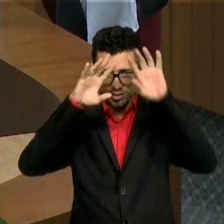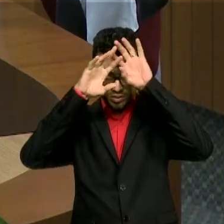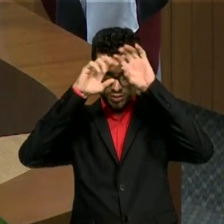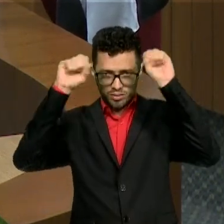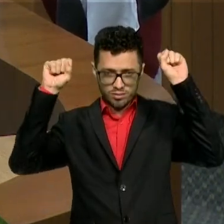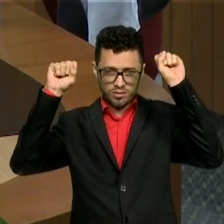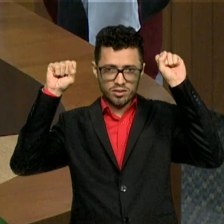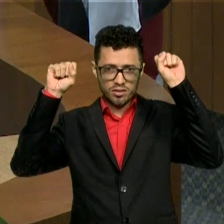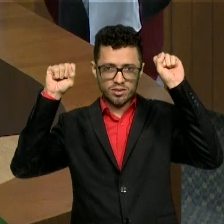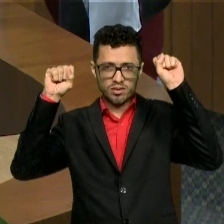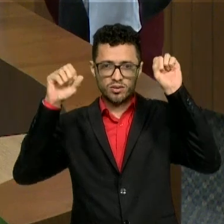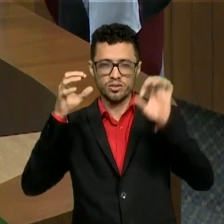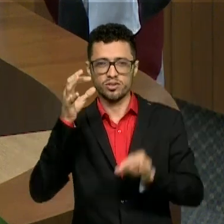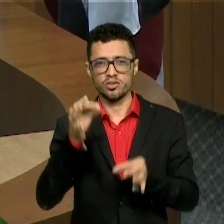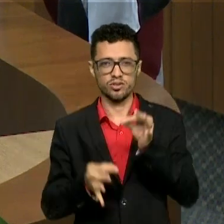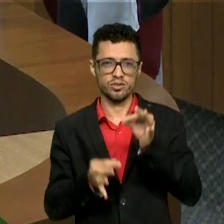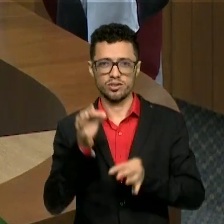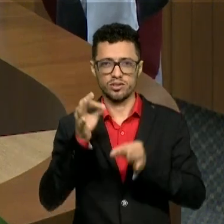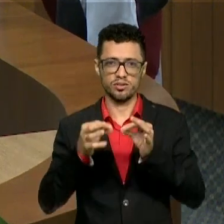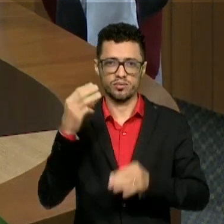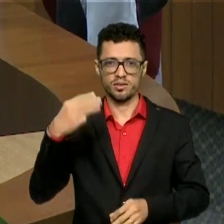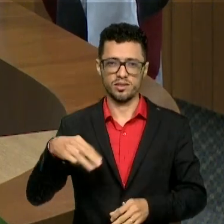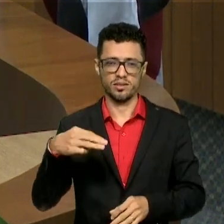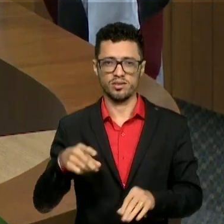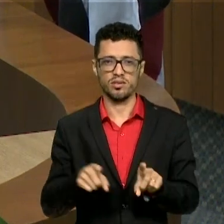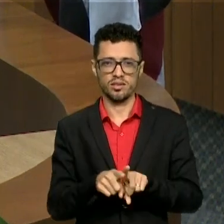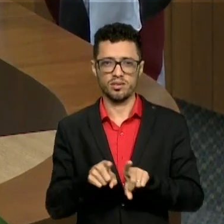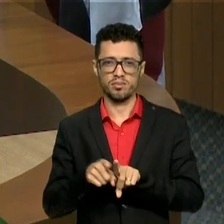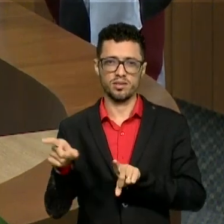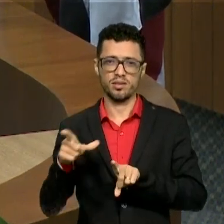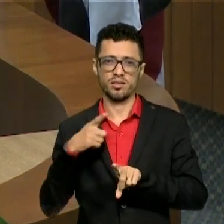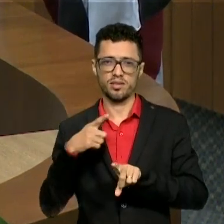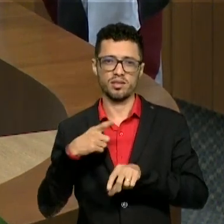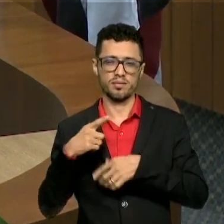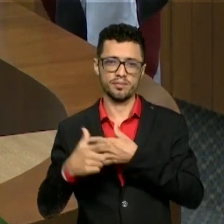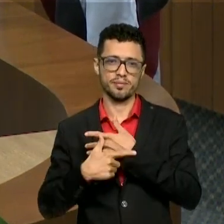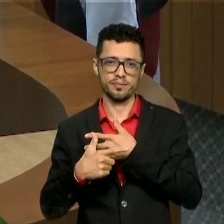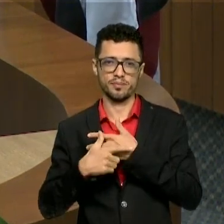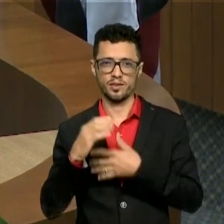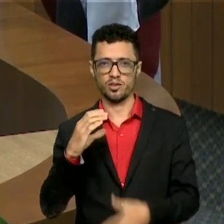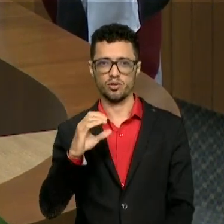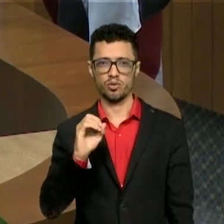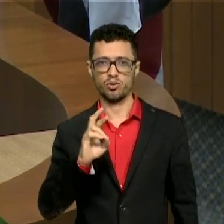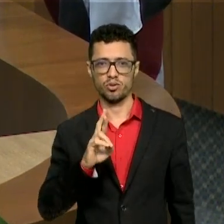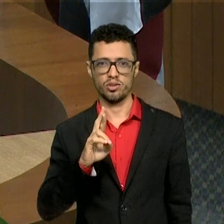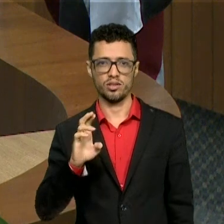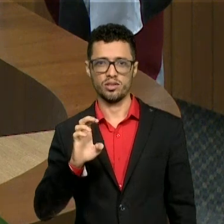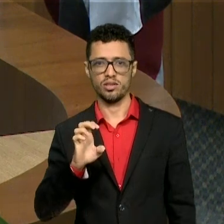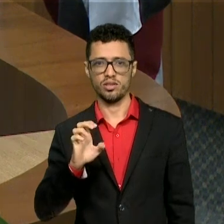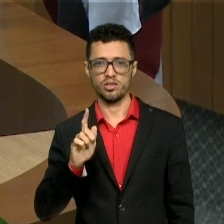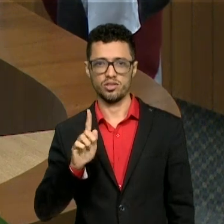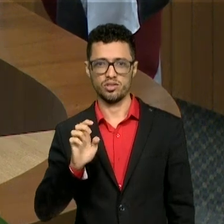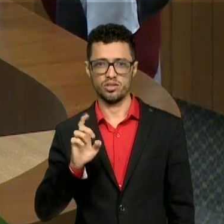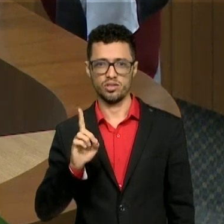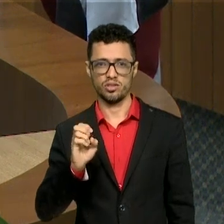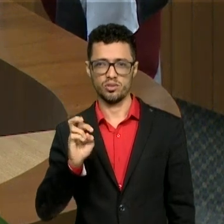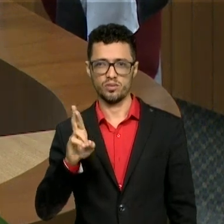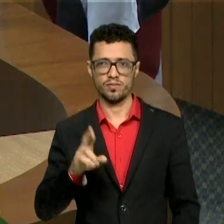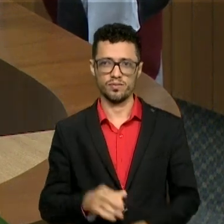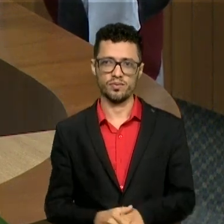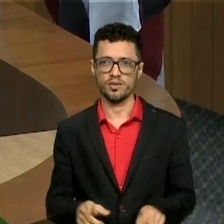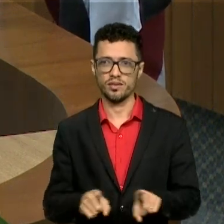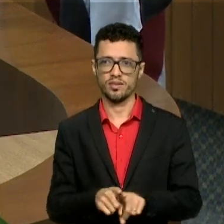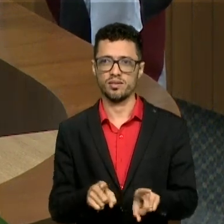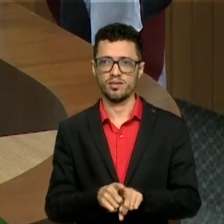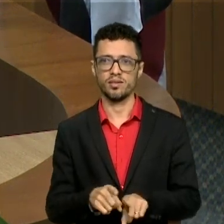Estado do Maranhão, que ele que é também corregedor. Dr. Fernando Sarney, presidente do Sistema